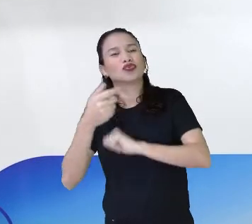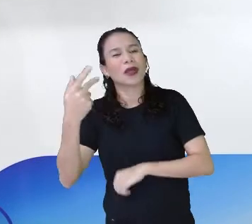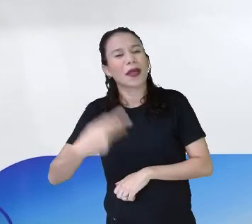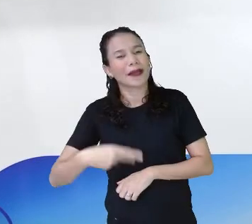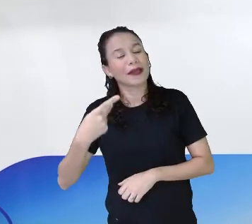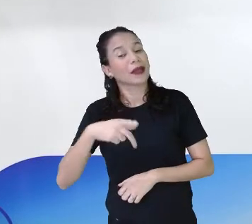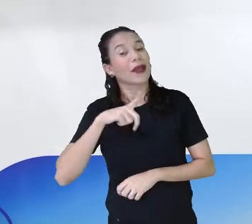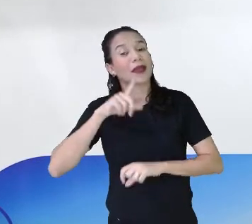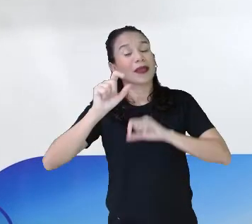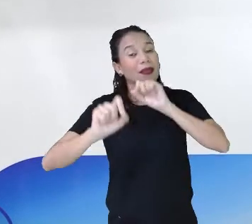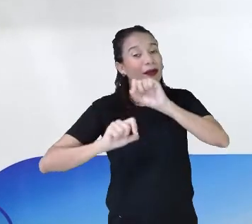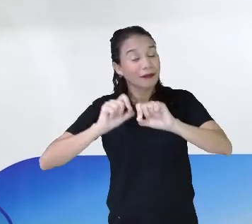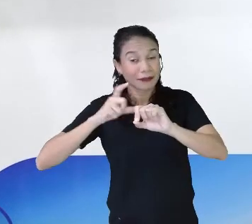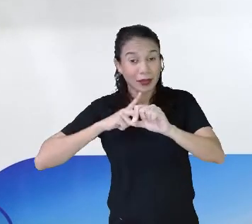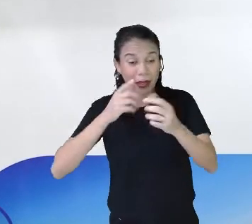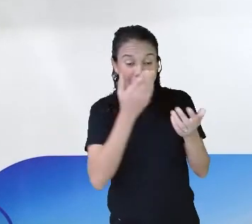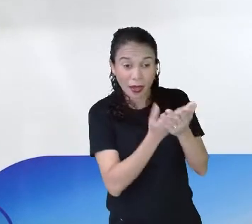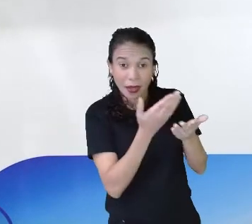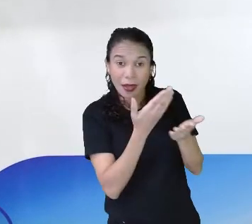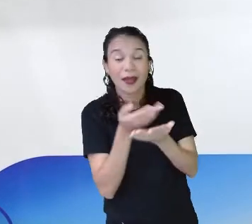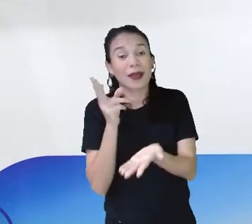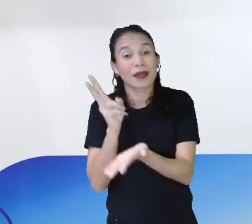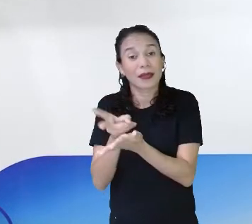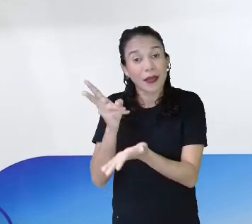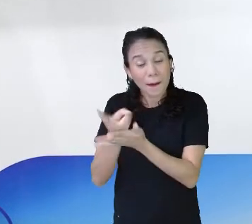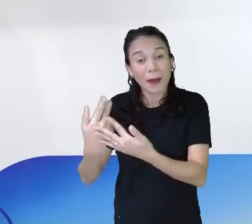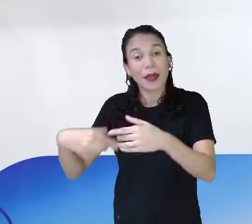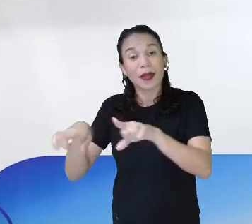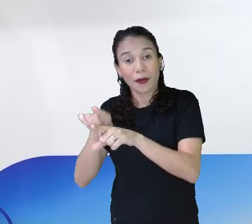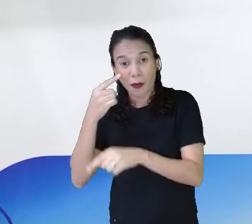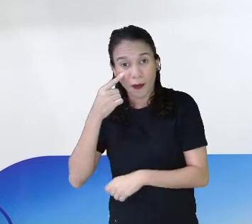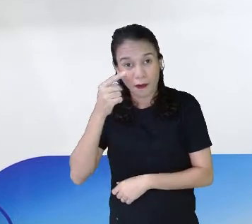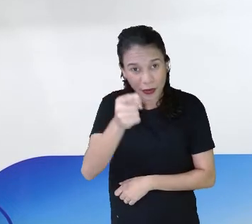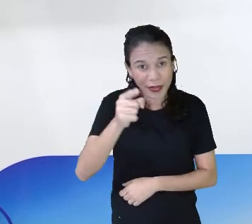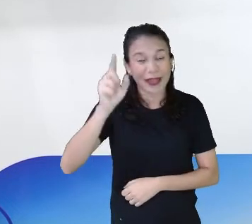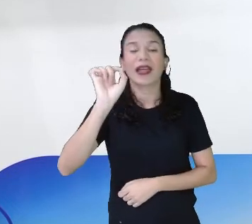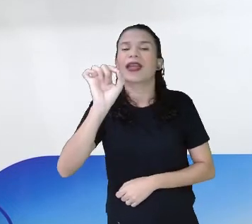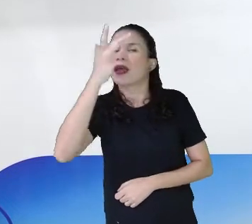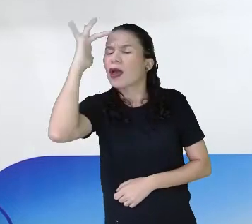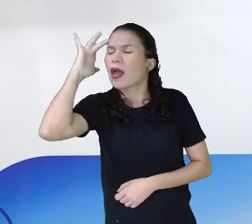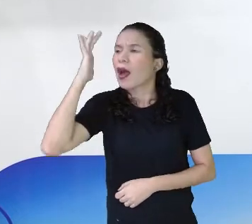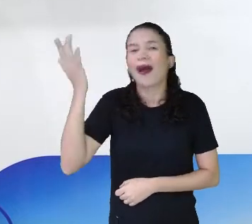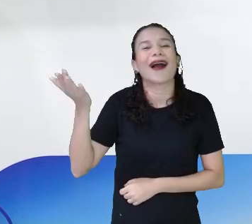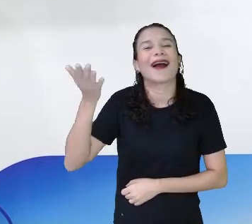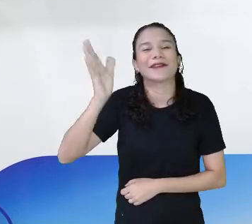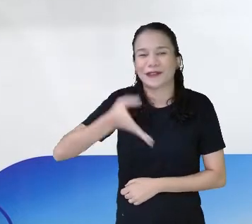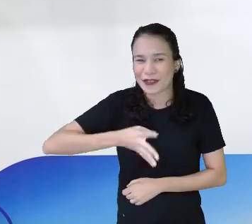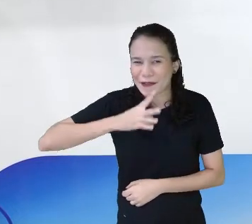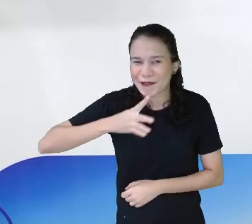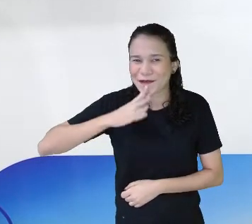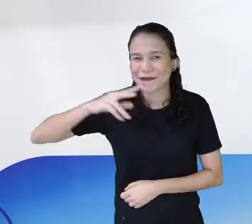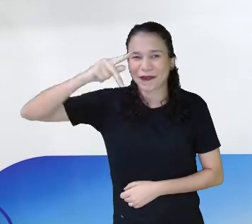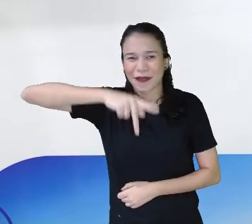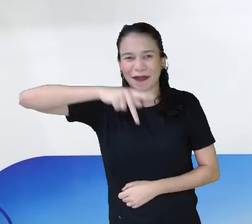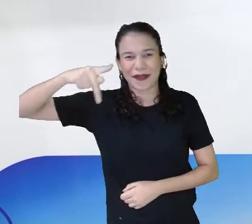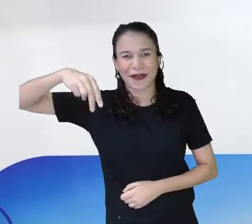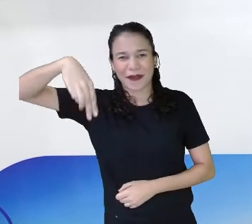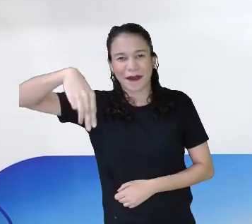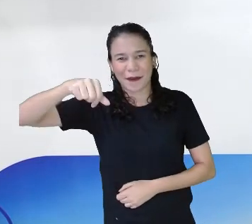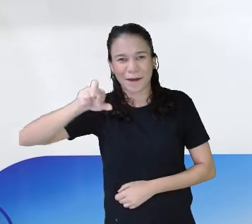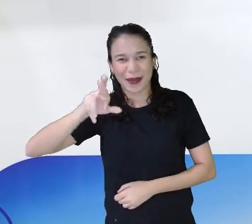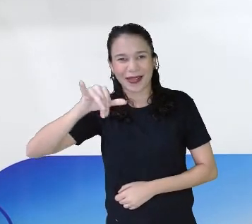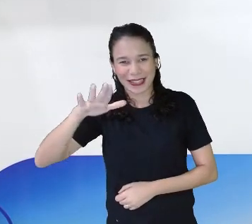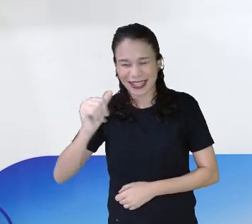estúdio comigo, acompanhando a mim e acompanhando também vocês, que é quem? Vocês já sabem, né? Professora Márcia. Tudo